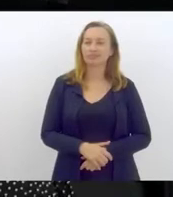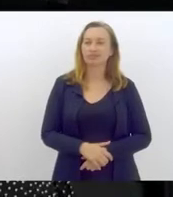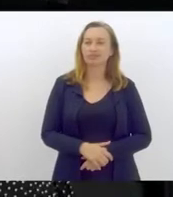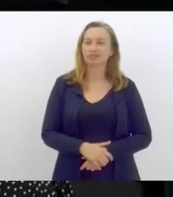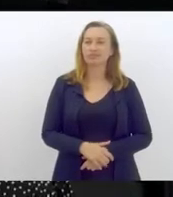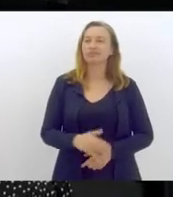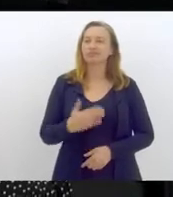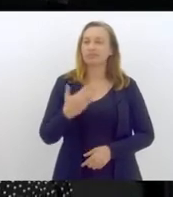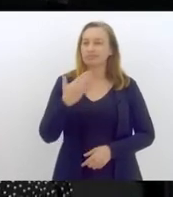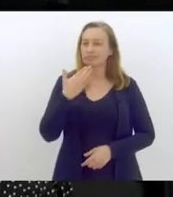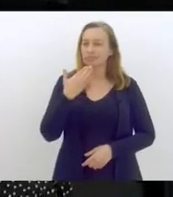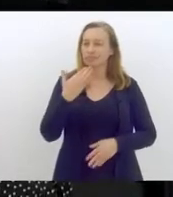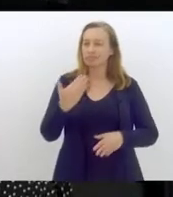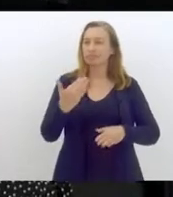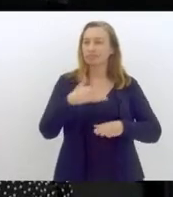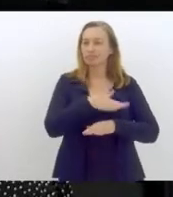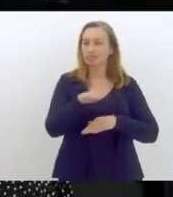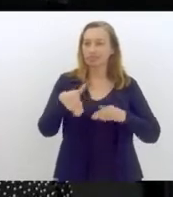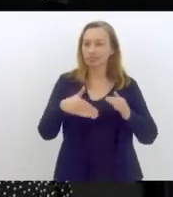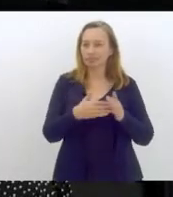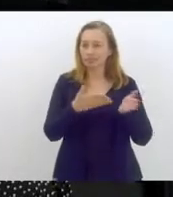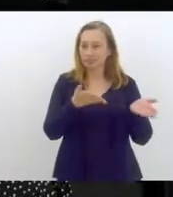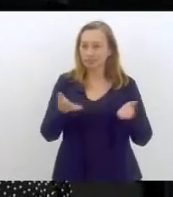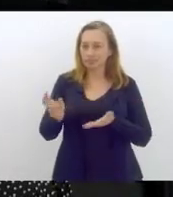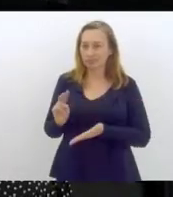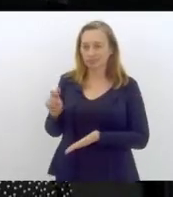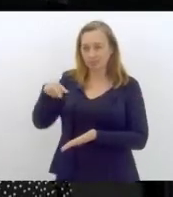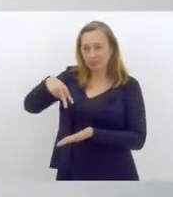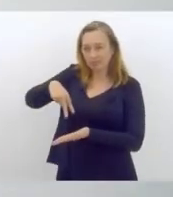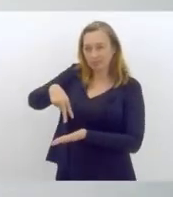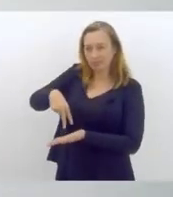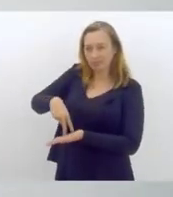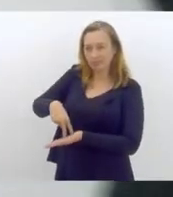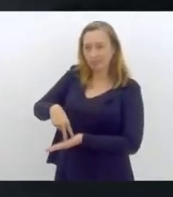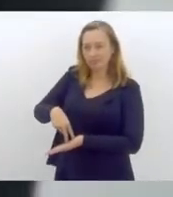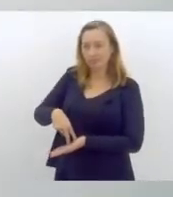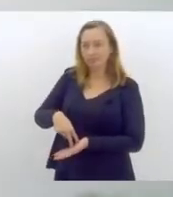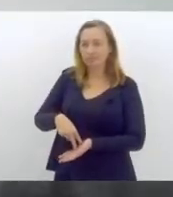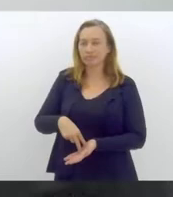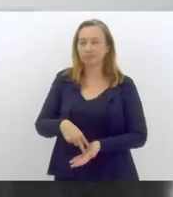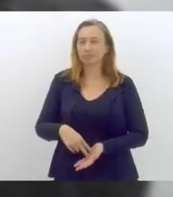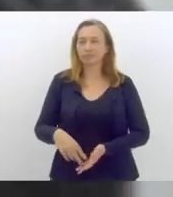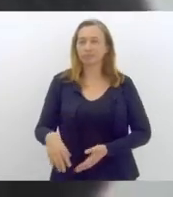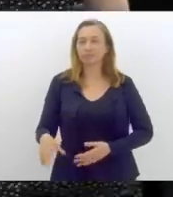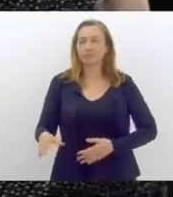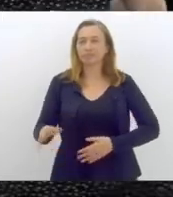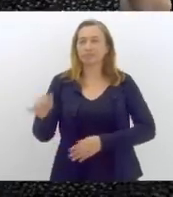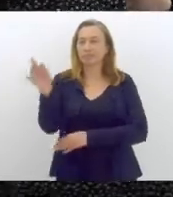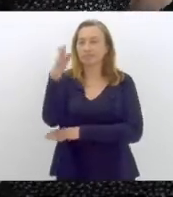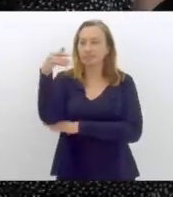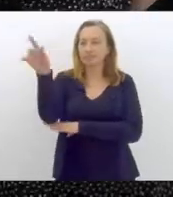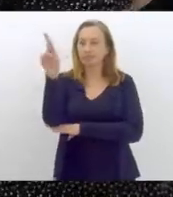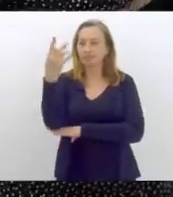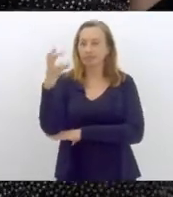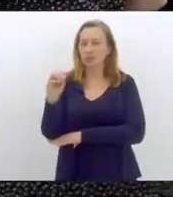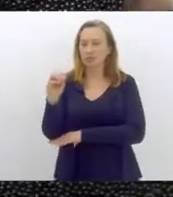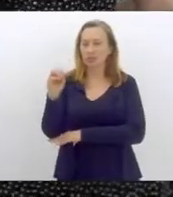Solicito a todas e todos que se coloque em posição de respeito para ouvirmos o hino nacional